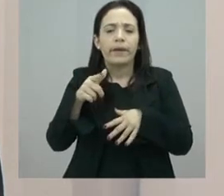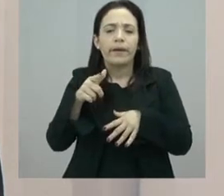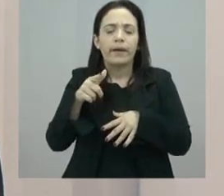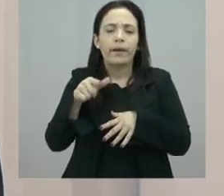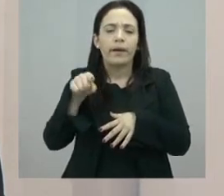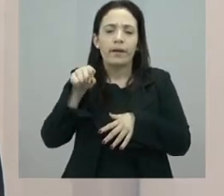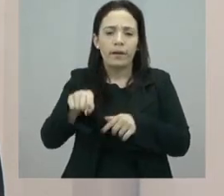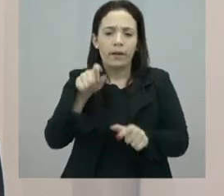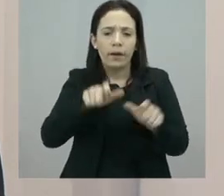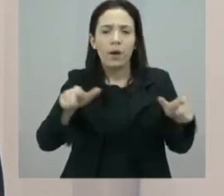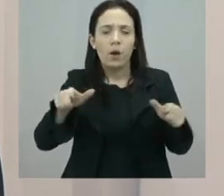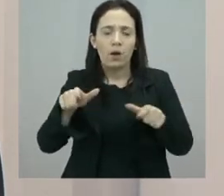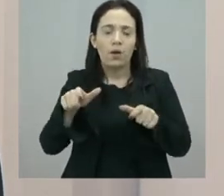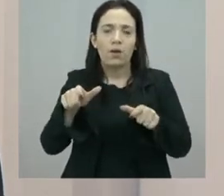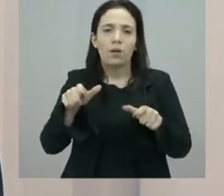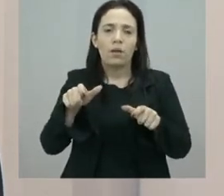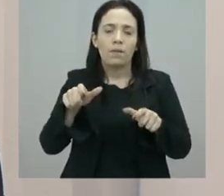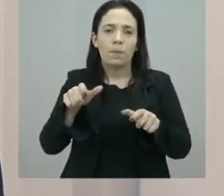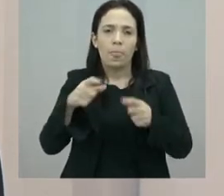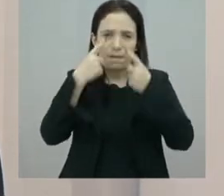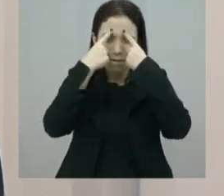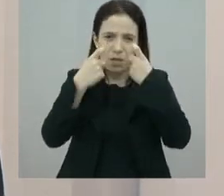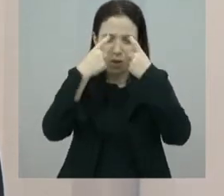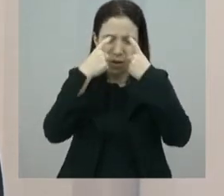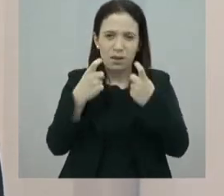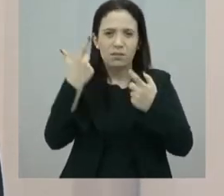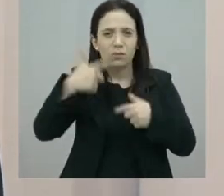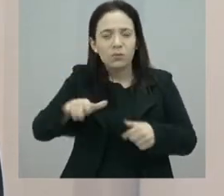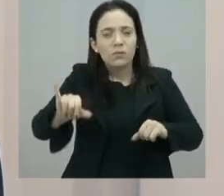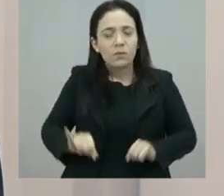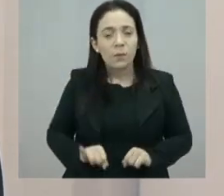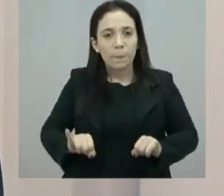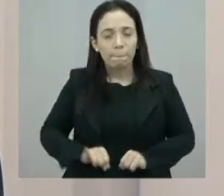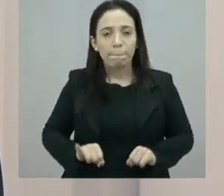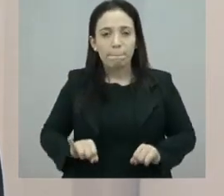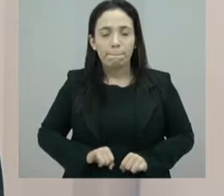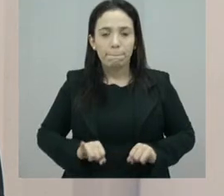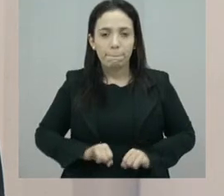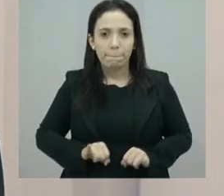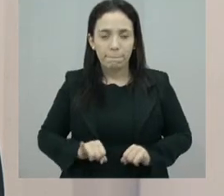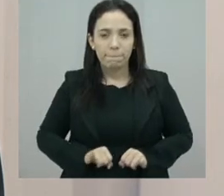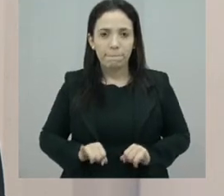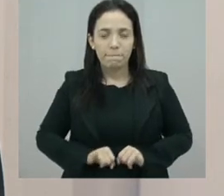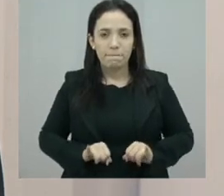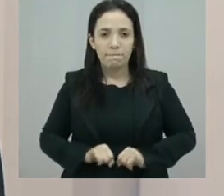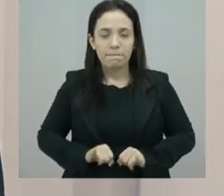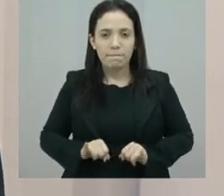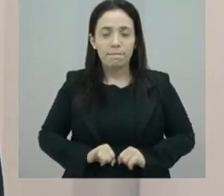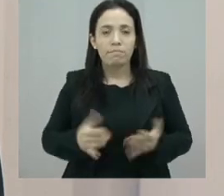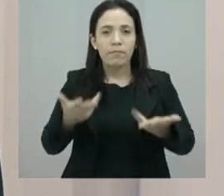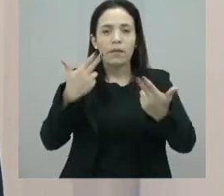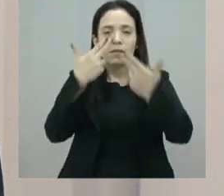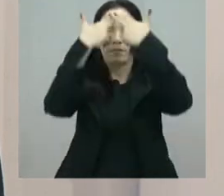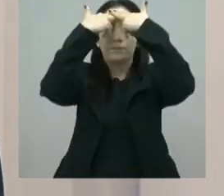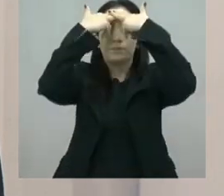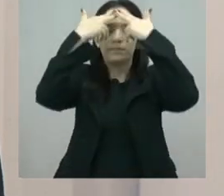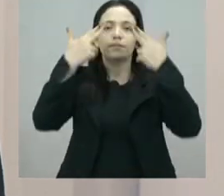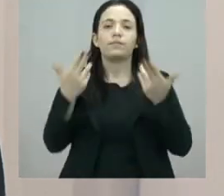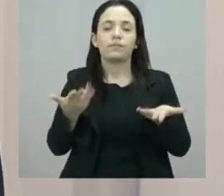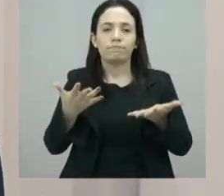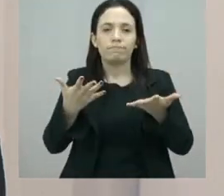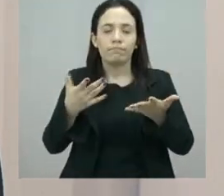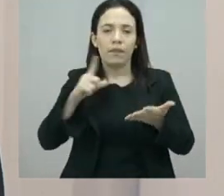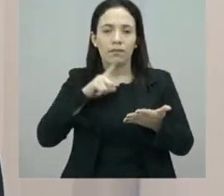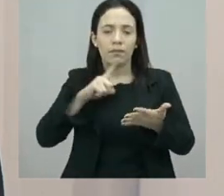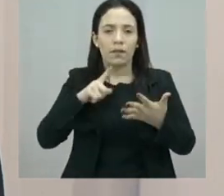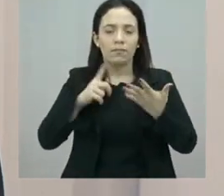reviva aquele momento de violência que ela sofreu e, com isso, se traumatize, se constranja